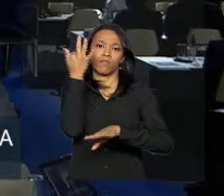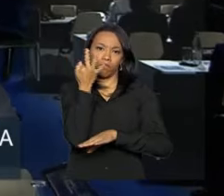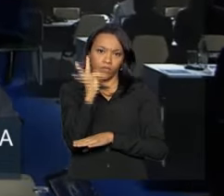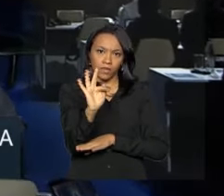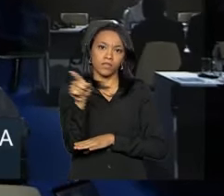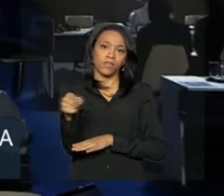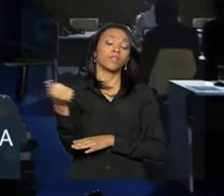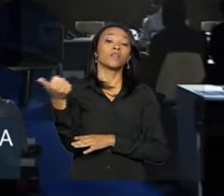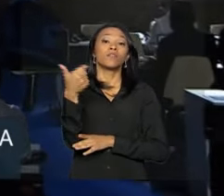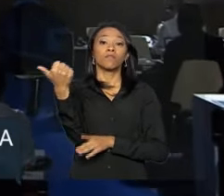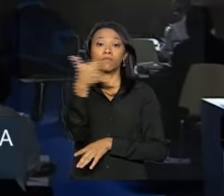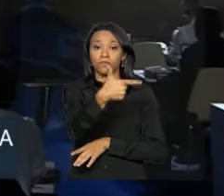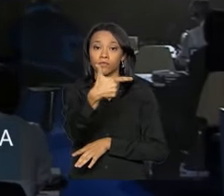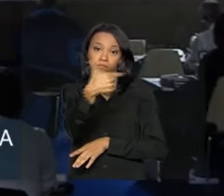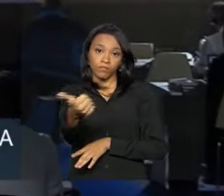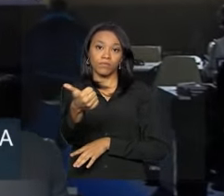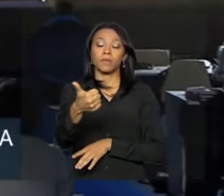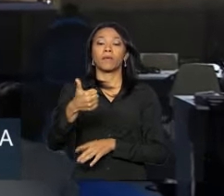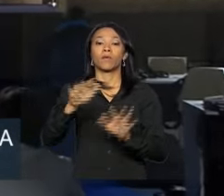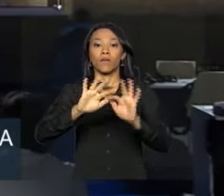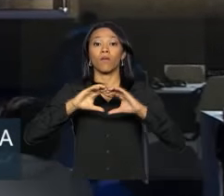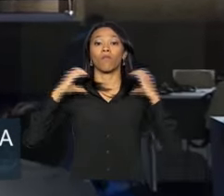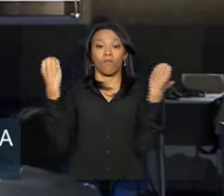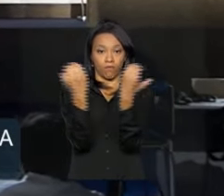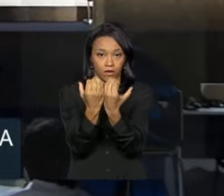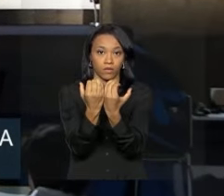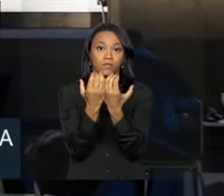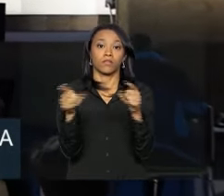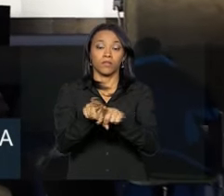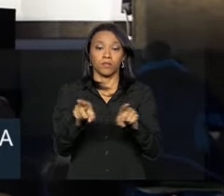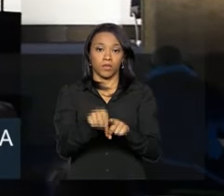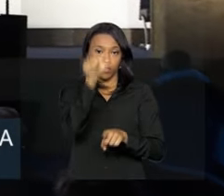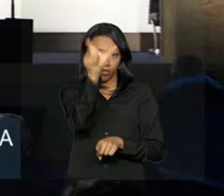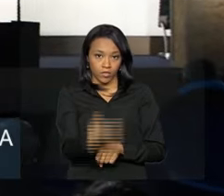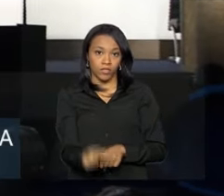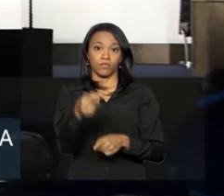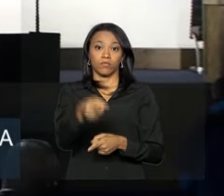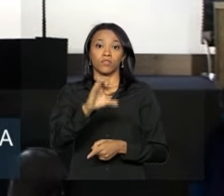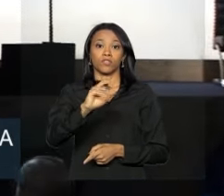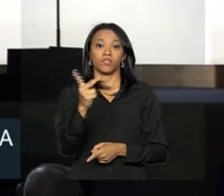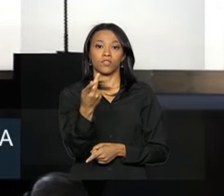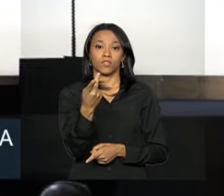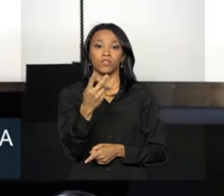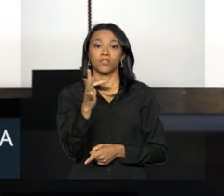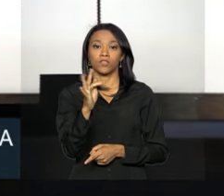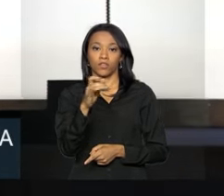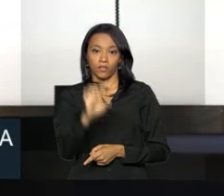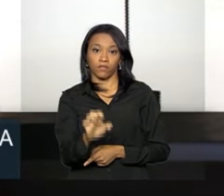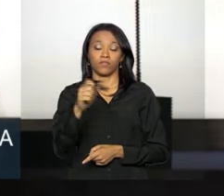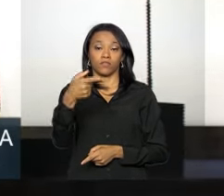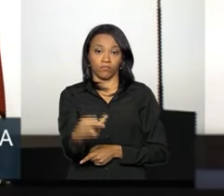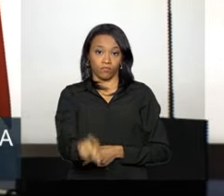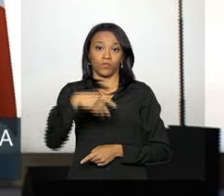21ª Conferência. Senhoras e senhores chefes de Estado e de Governo, senhoras e senhores, eu